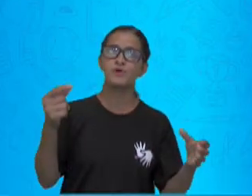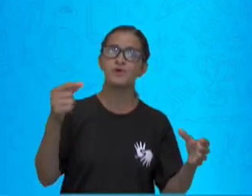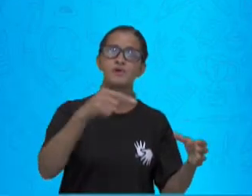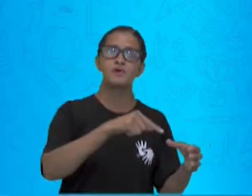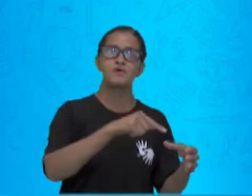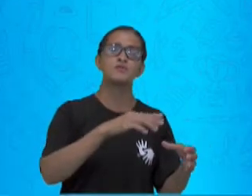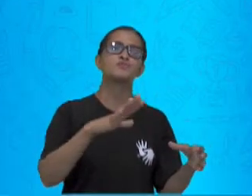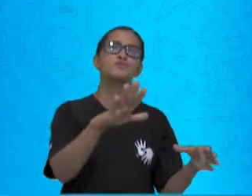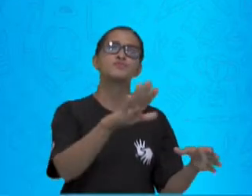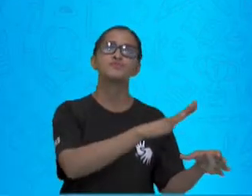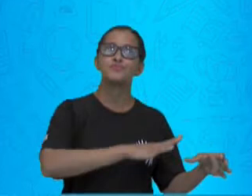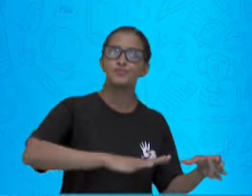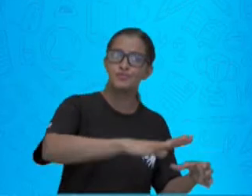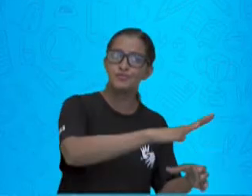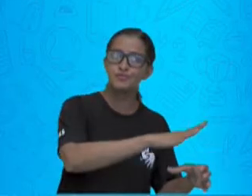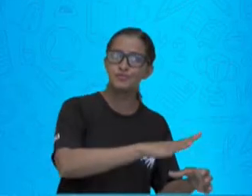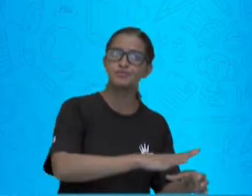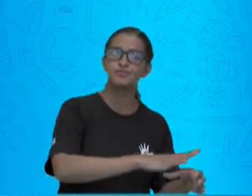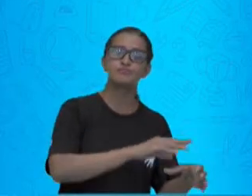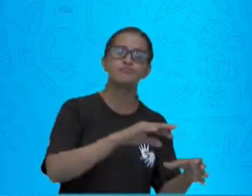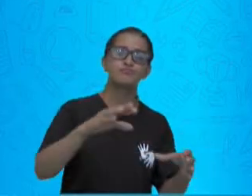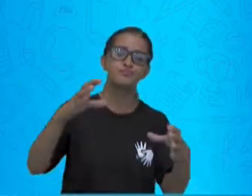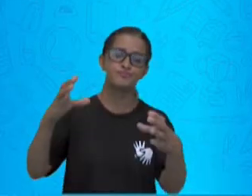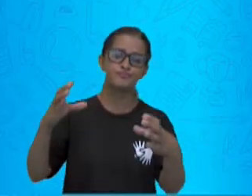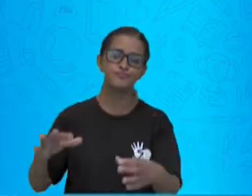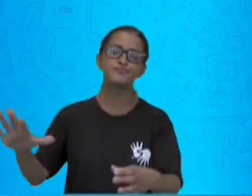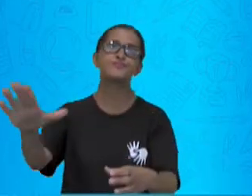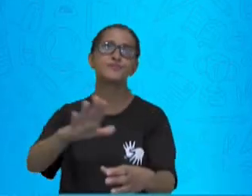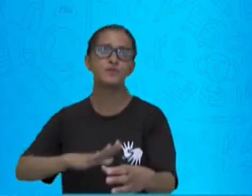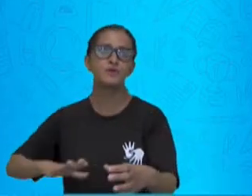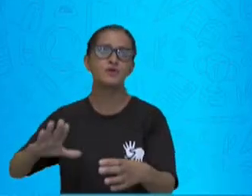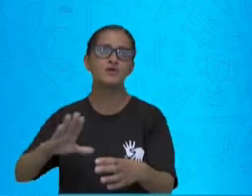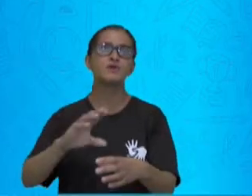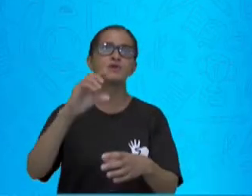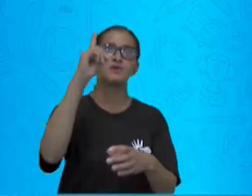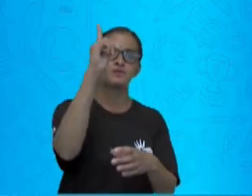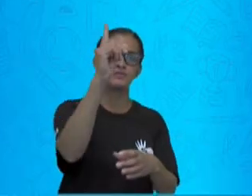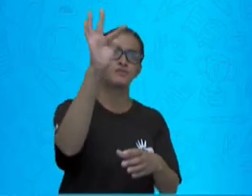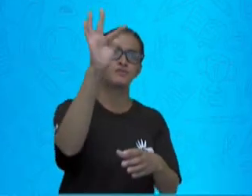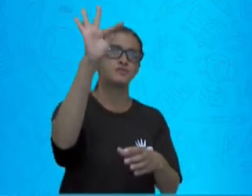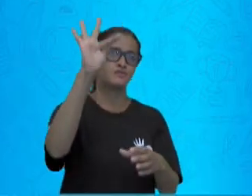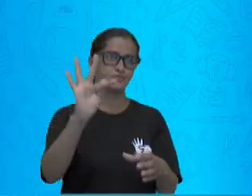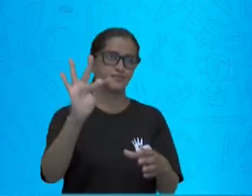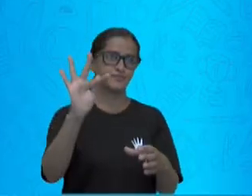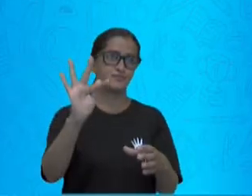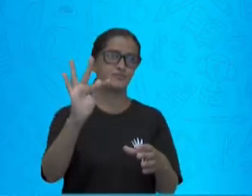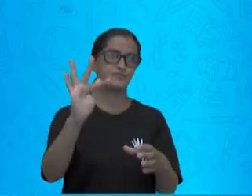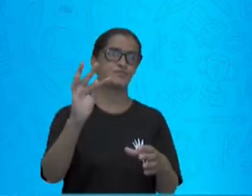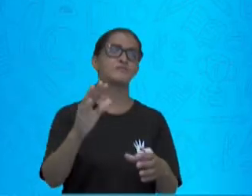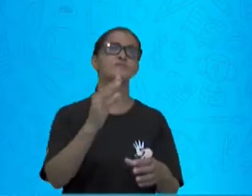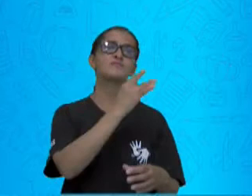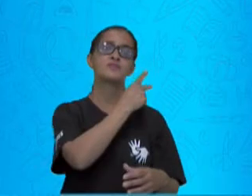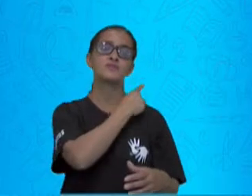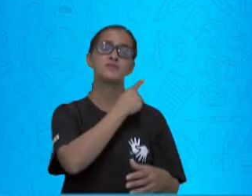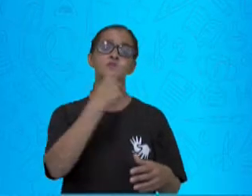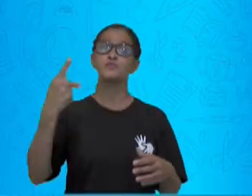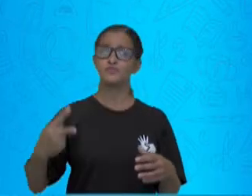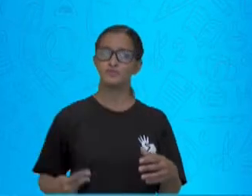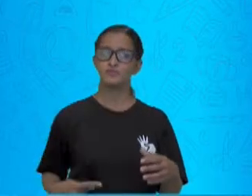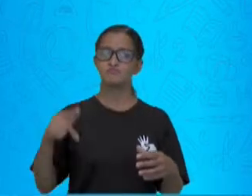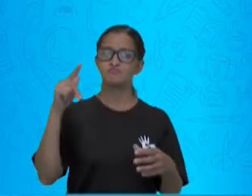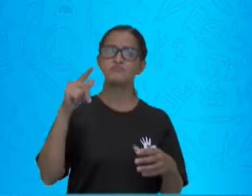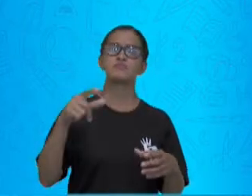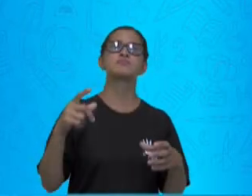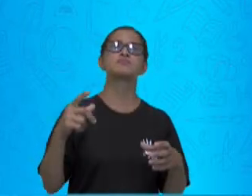administração do Brasil, administrativa do Brasil, nós temos o Distrito Federal, onde se encontra o nosso governo do presidente,